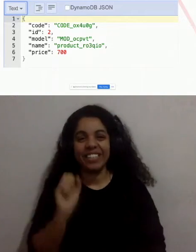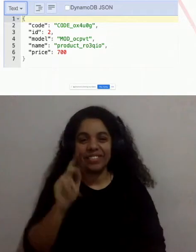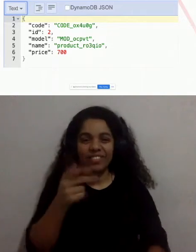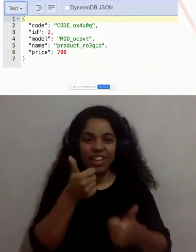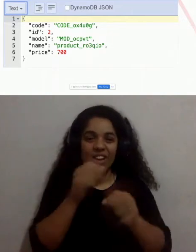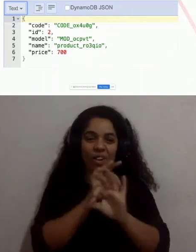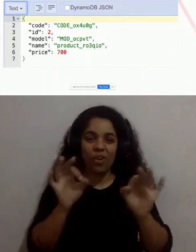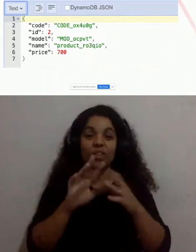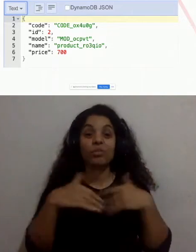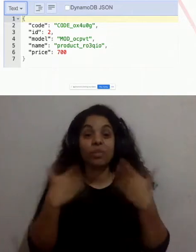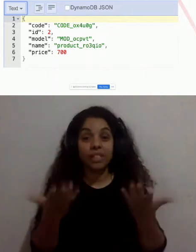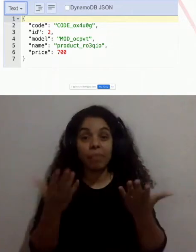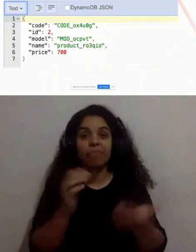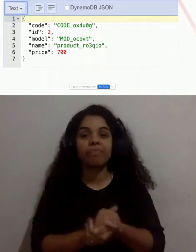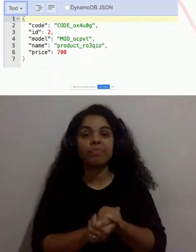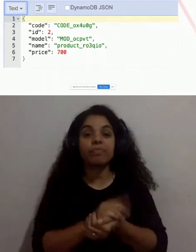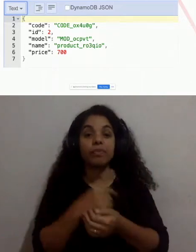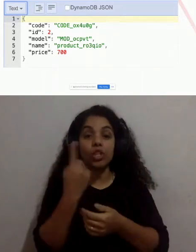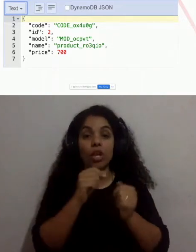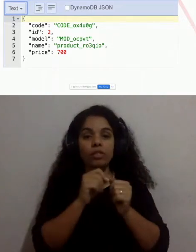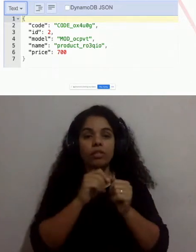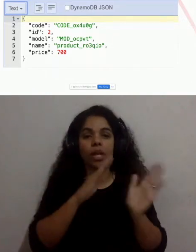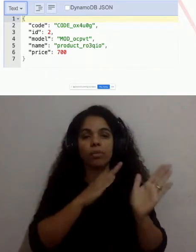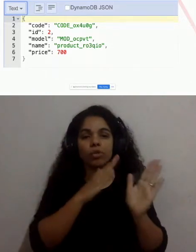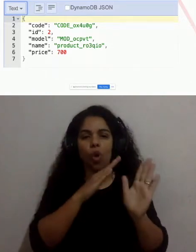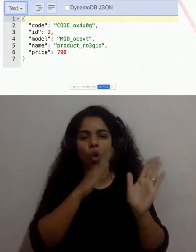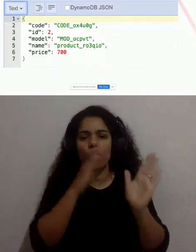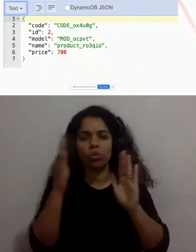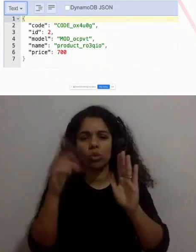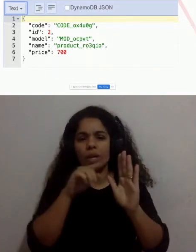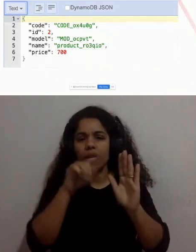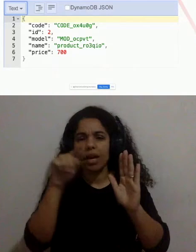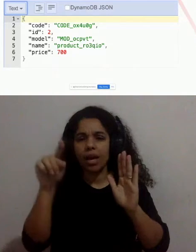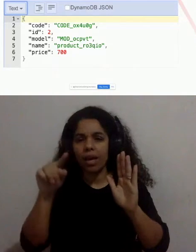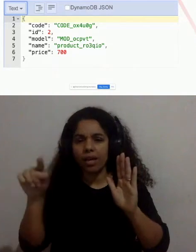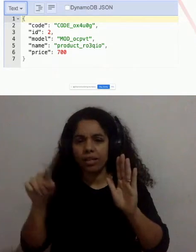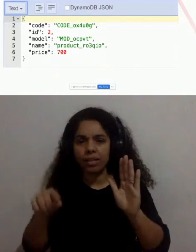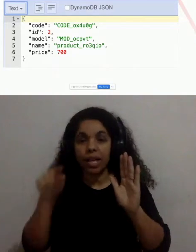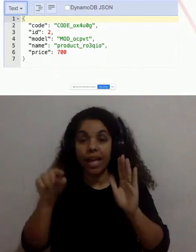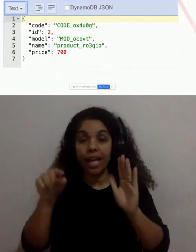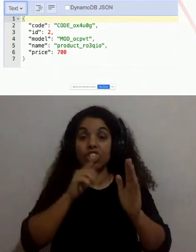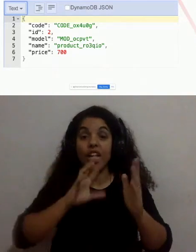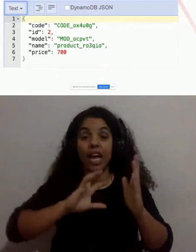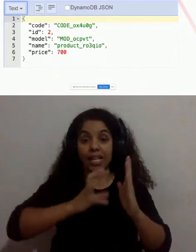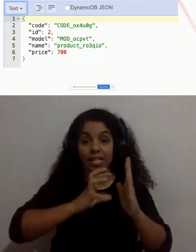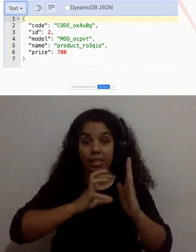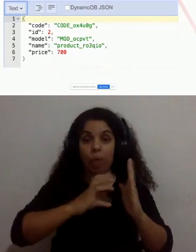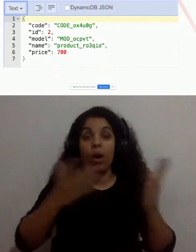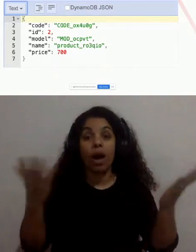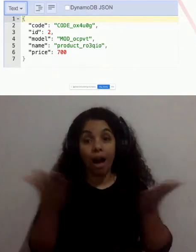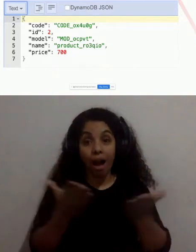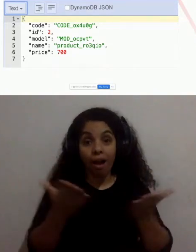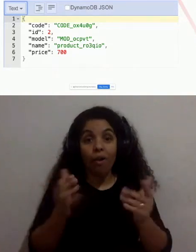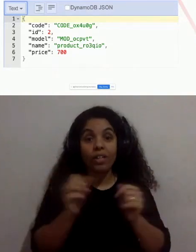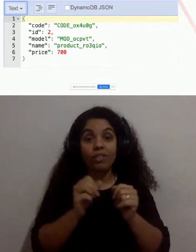Ótimo. Então, gente, nós fizemos todo esse caminho aqui, ó, até chegar nesse banco. Agora, a gente